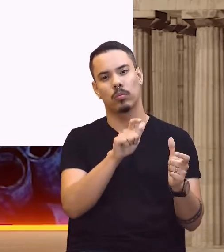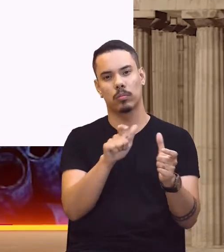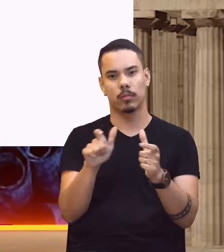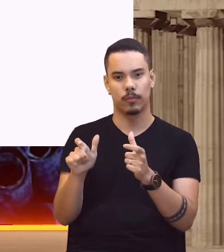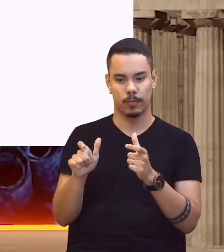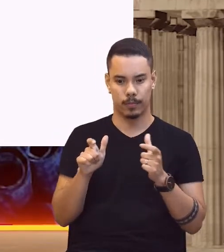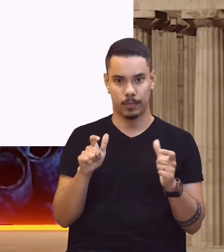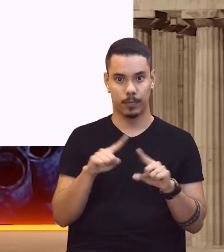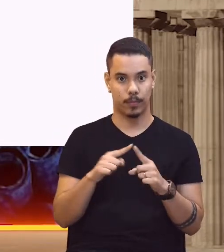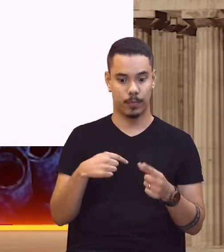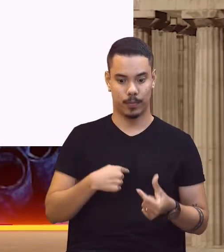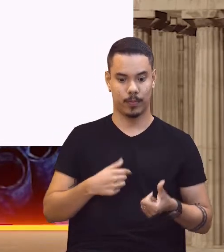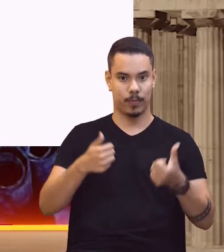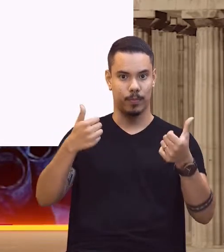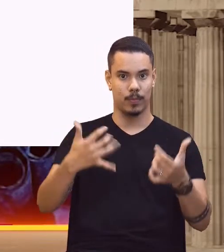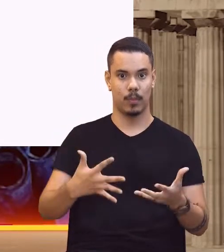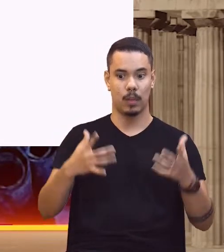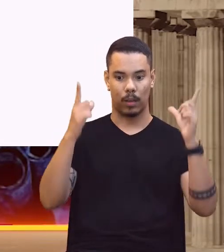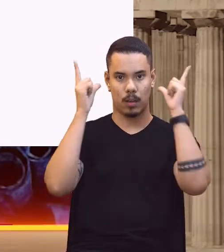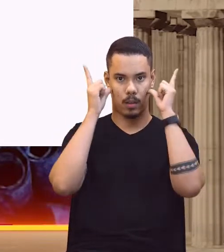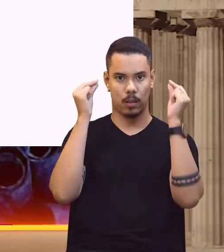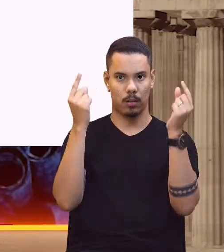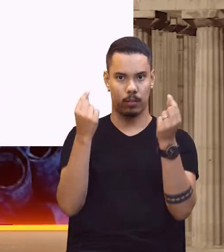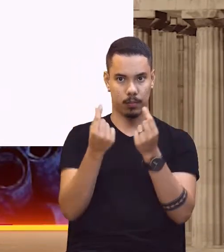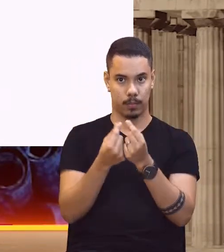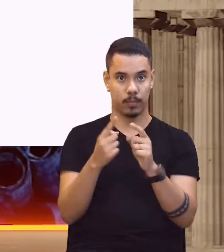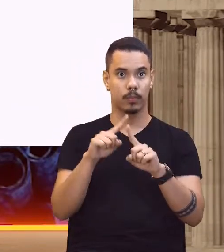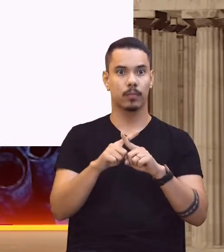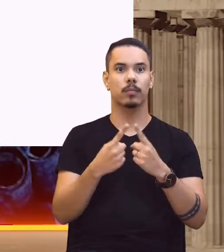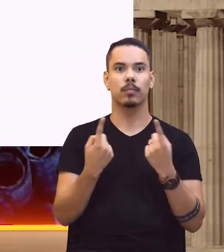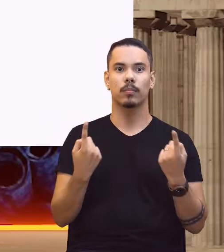gente está falando só da Grécia Antiga. Mas